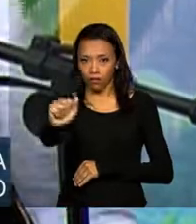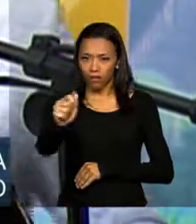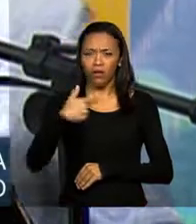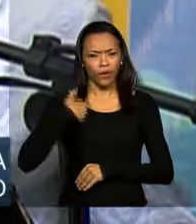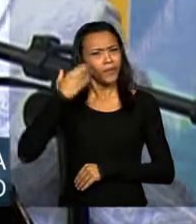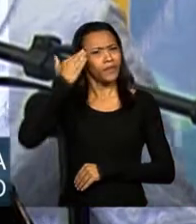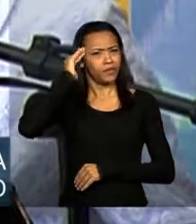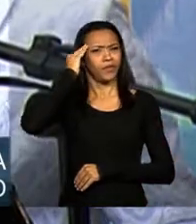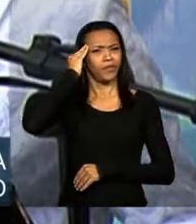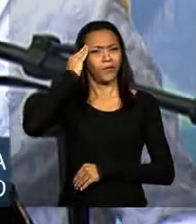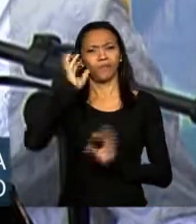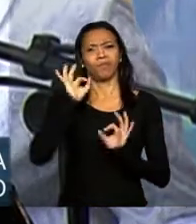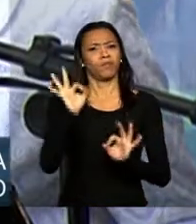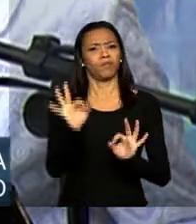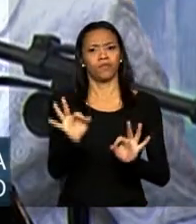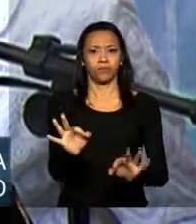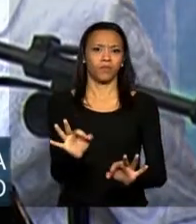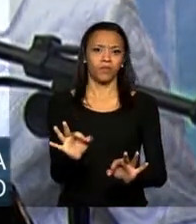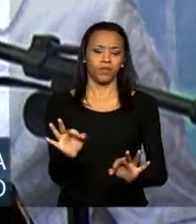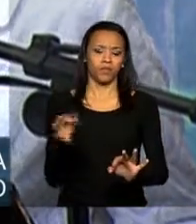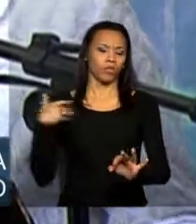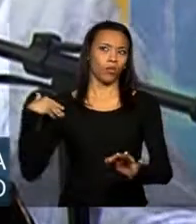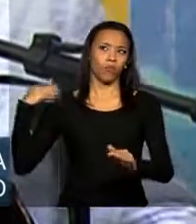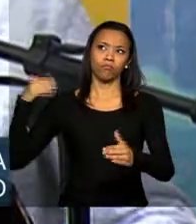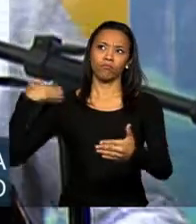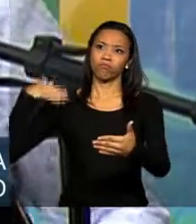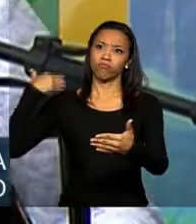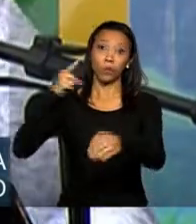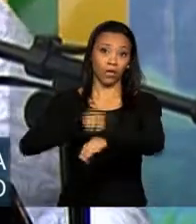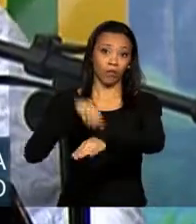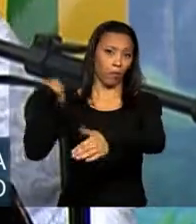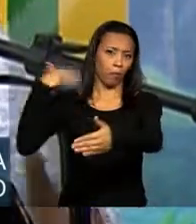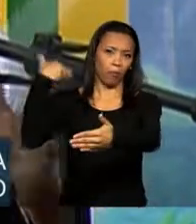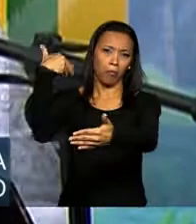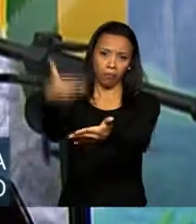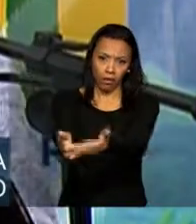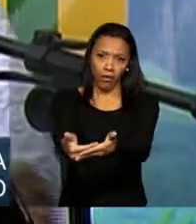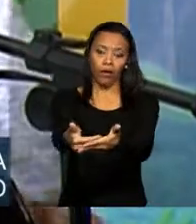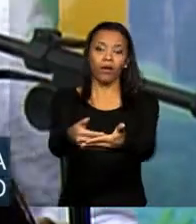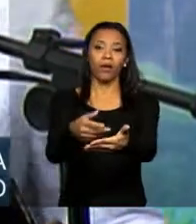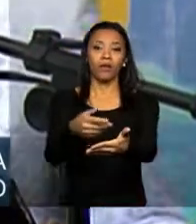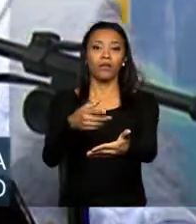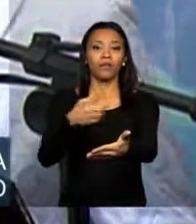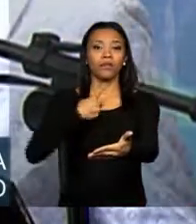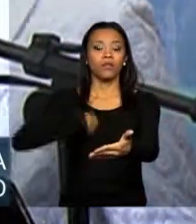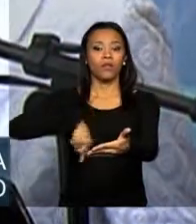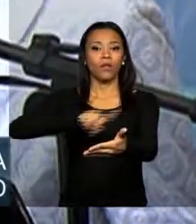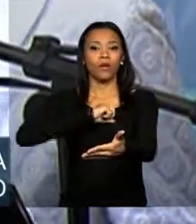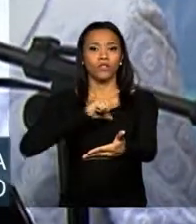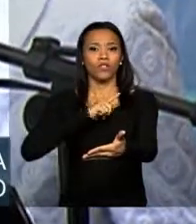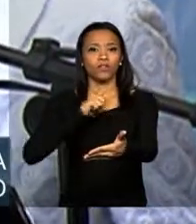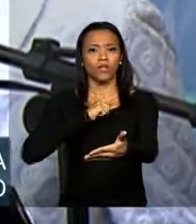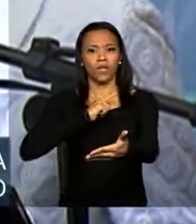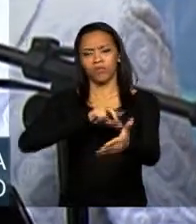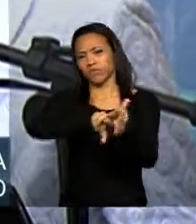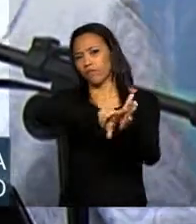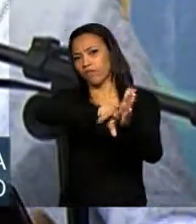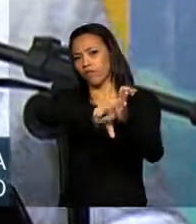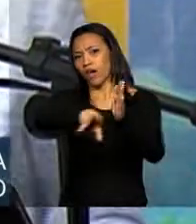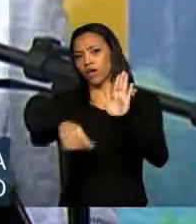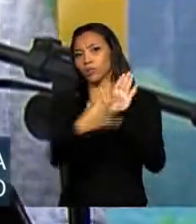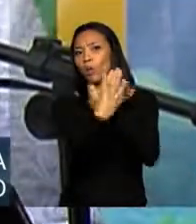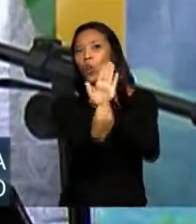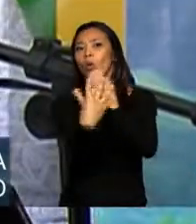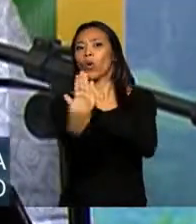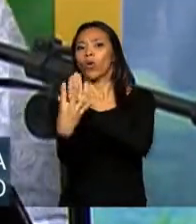que ao longo do tempo nós tivemos várias características na reforma agrária